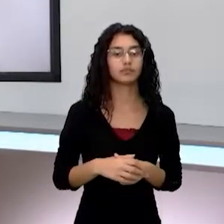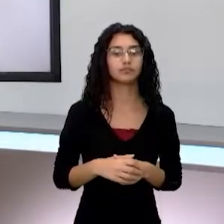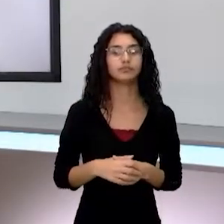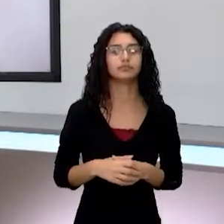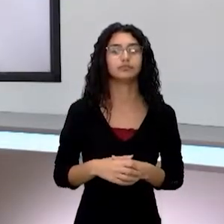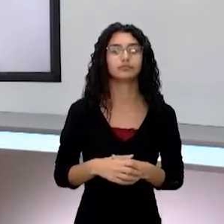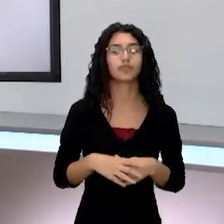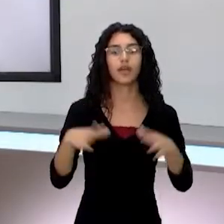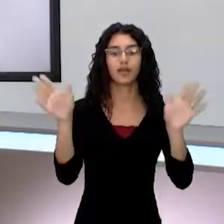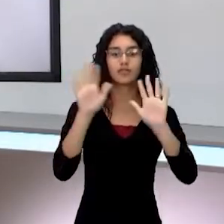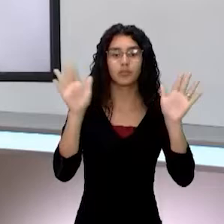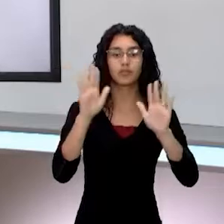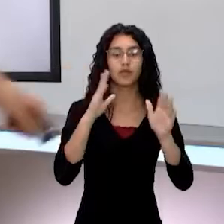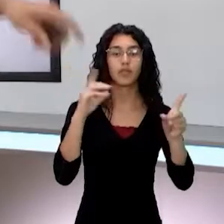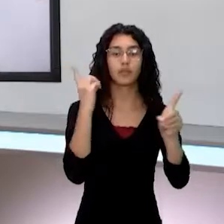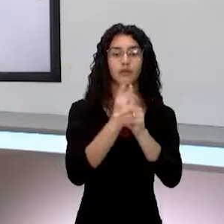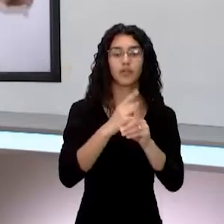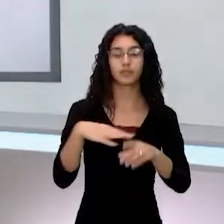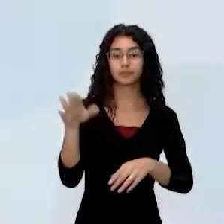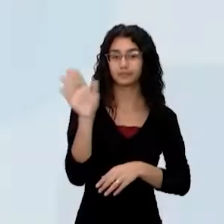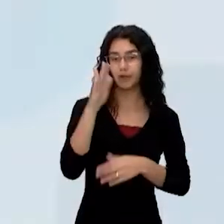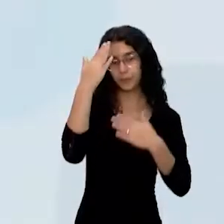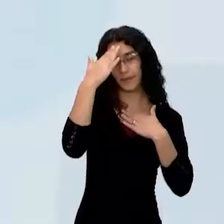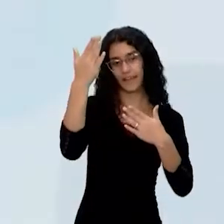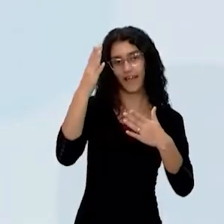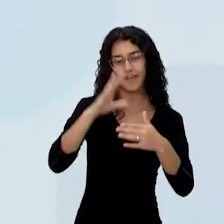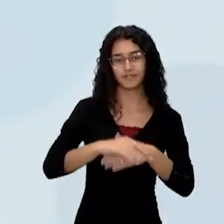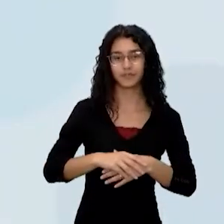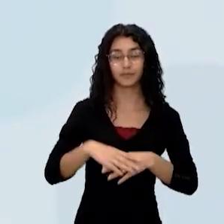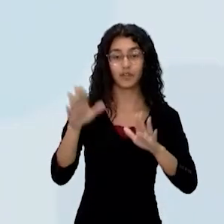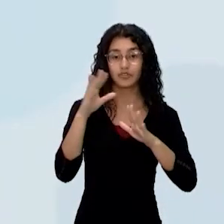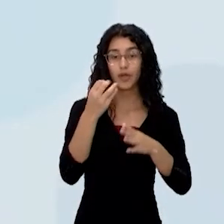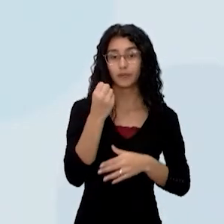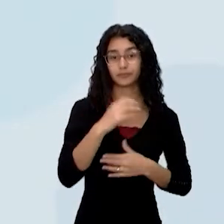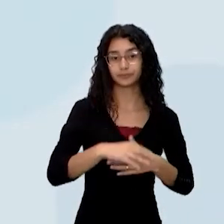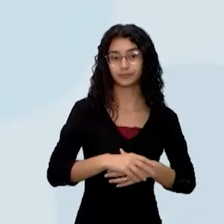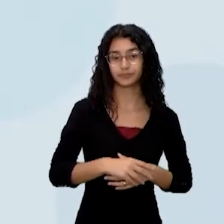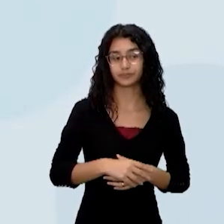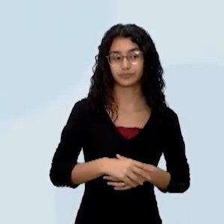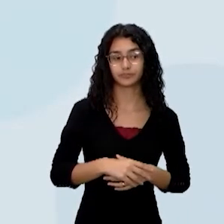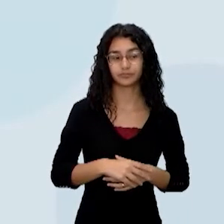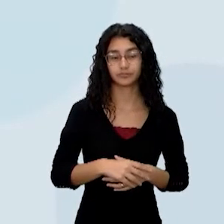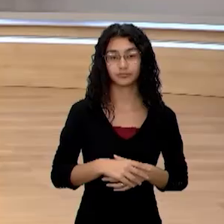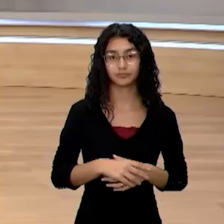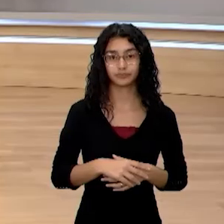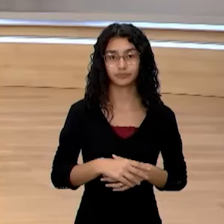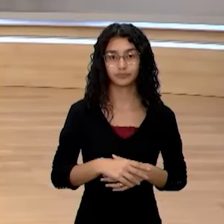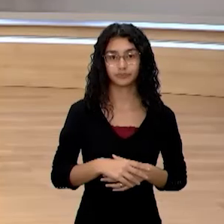bruxo! Tchau, pessoal. Até a próxima aí. Tchau, Bri. Obrigado, hein? Tchau, tchau, gente. Valeu, Giba. Até mais.